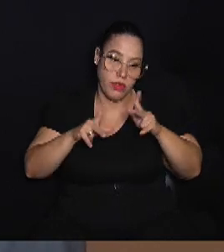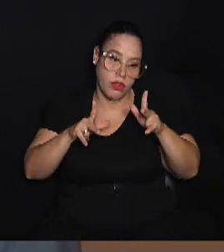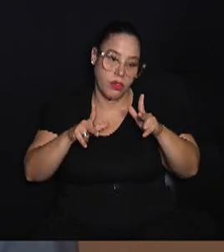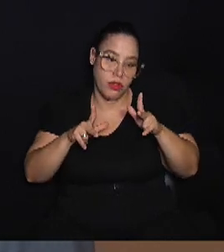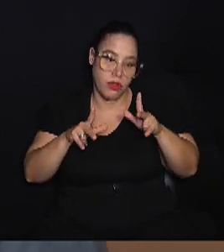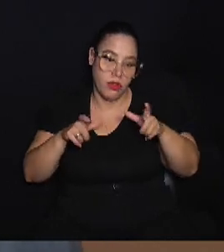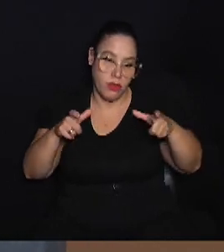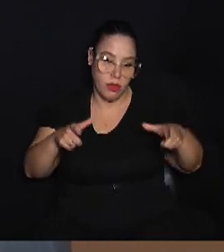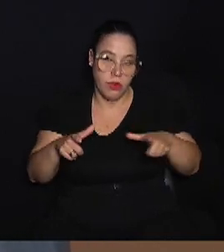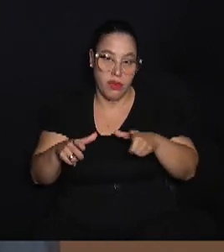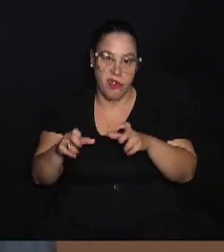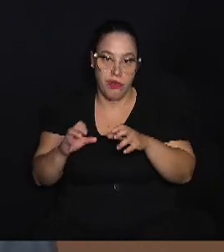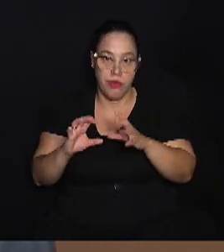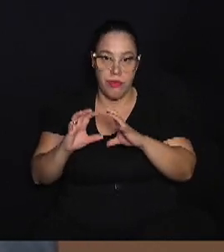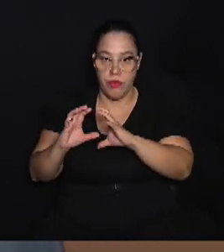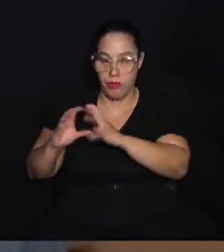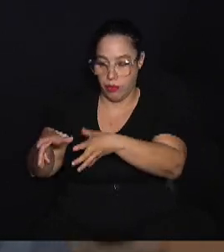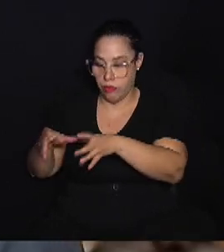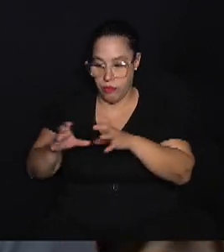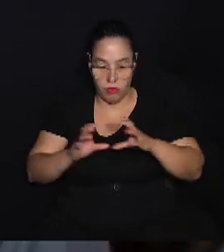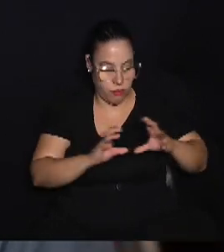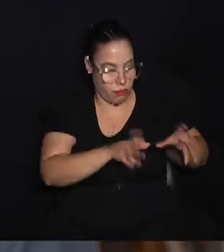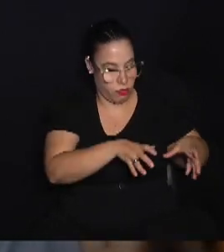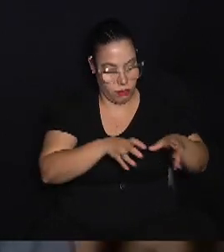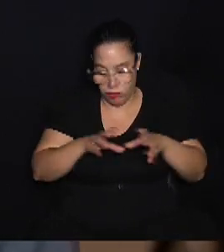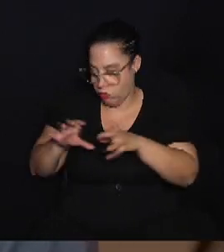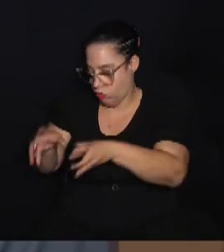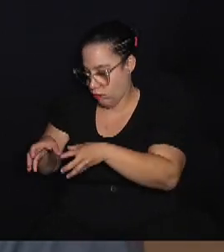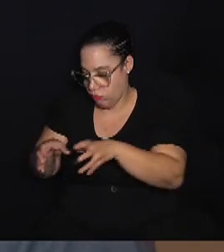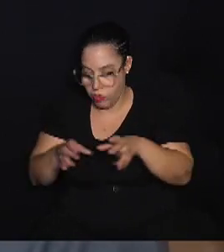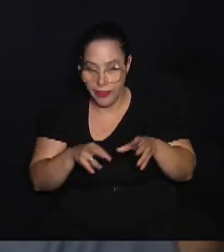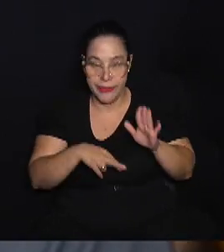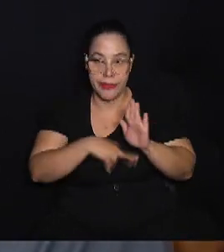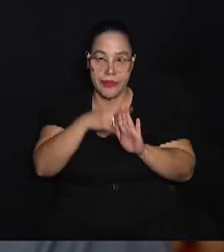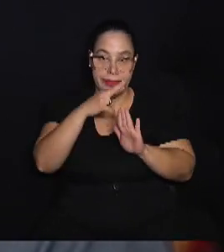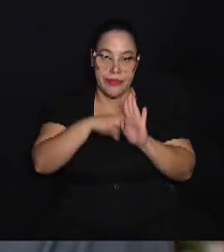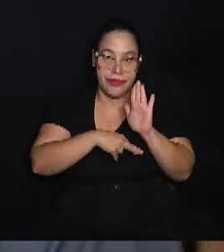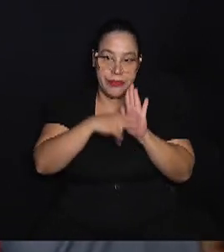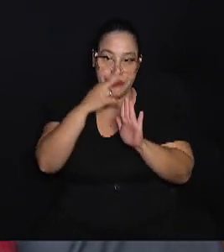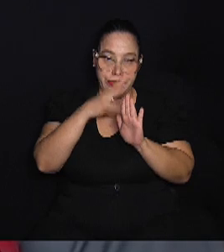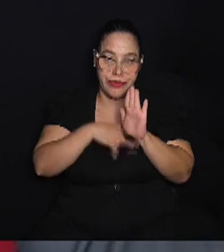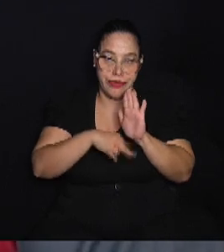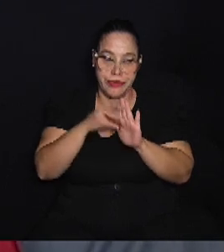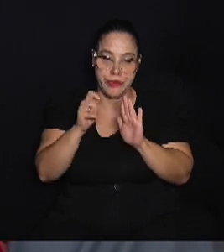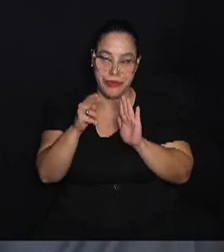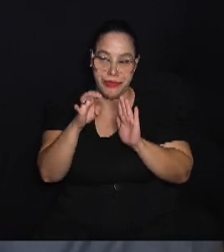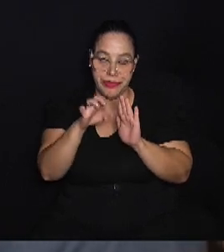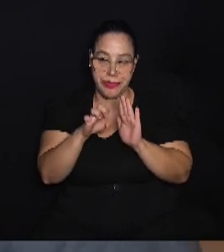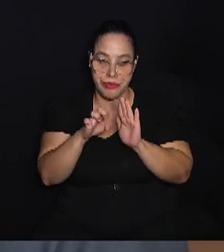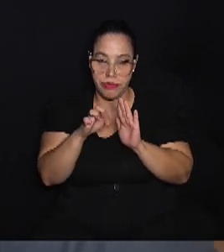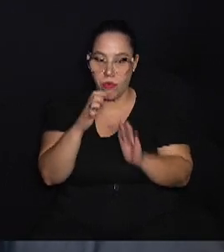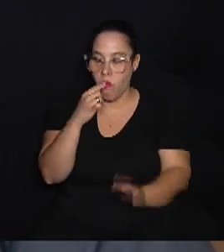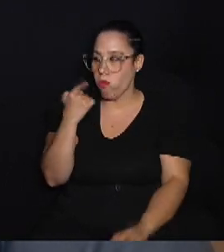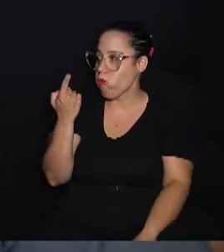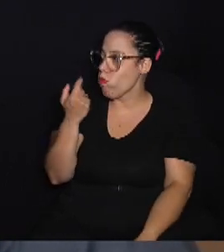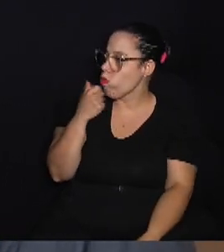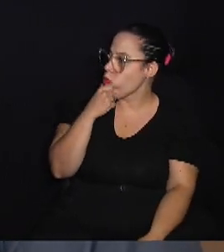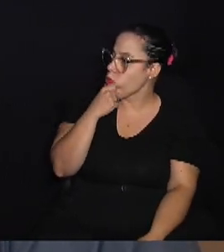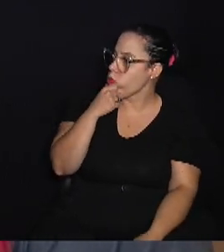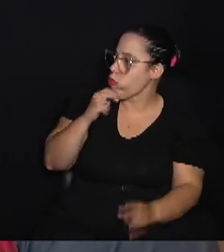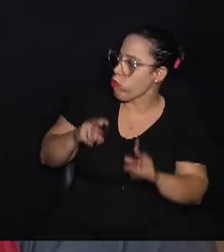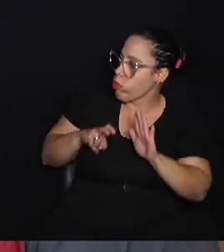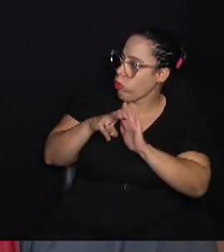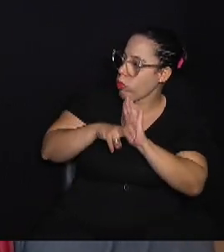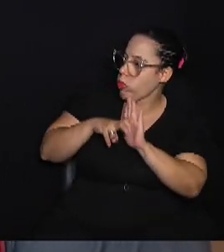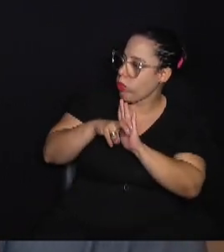campo, lá a bola pode passar para qualquer direção, porque aí é a regra derivando da regra do basquete. E além da cadeira de